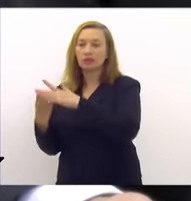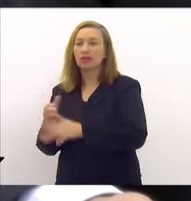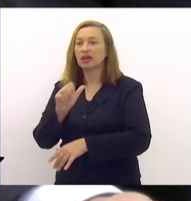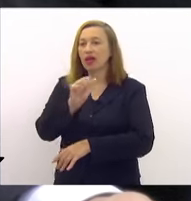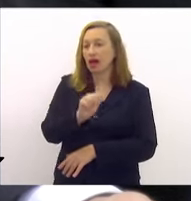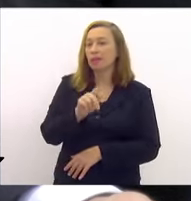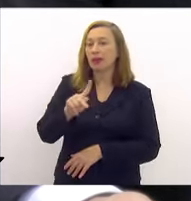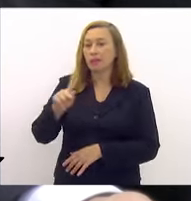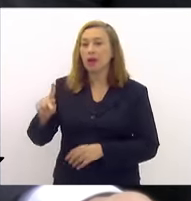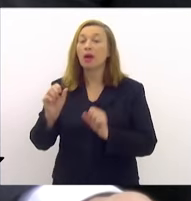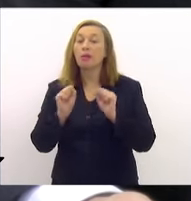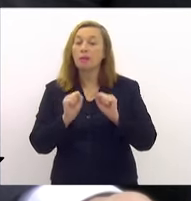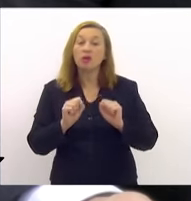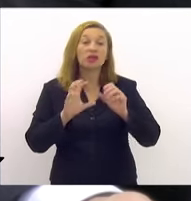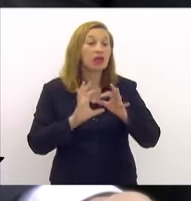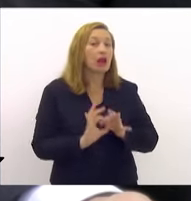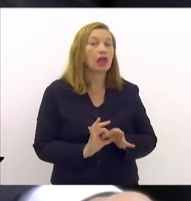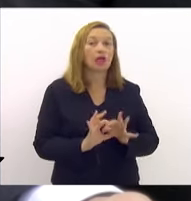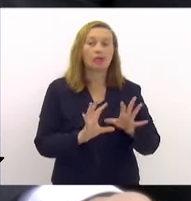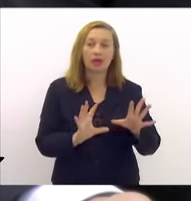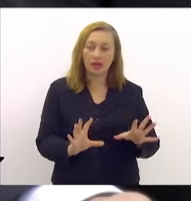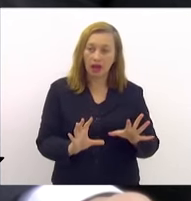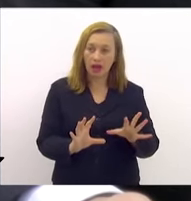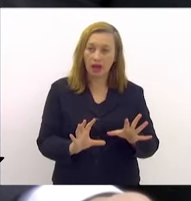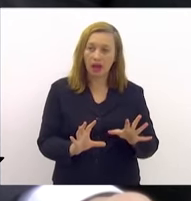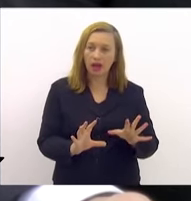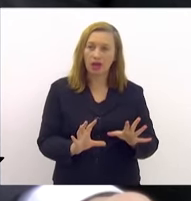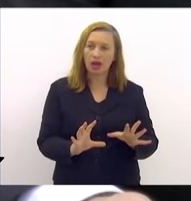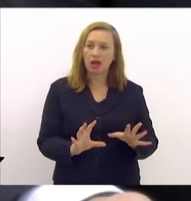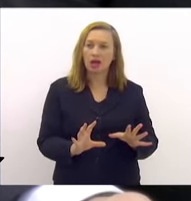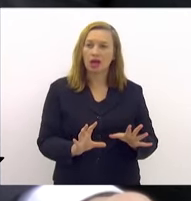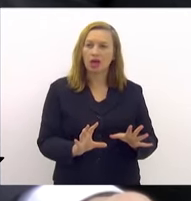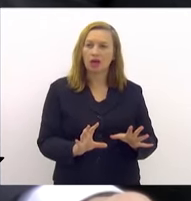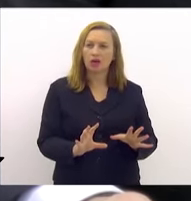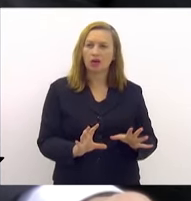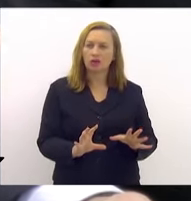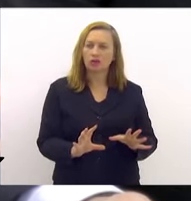aplicativo, possam permitir, não é, que